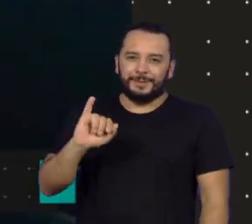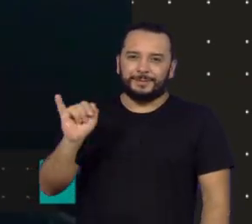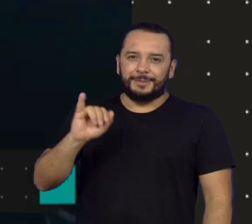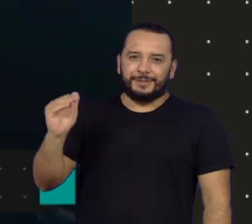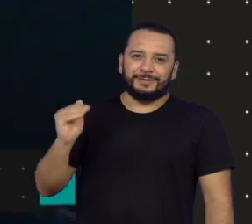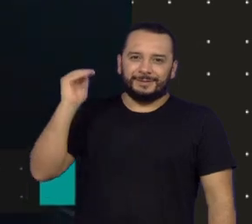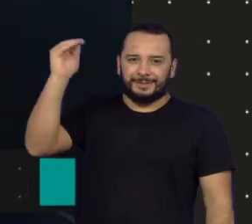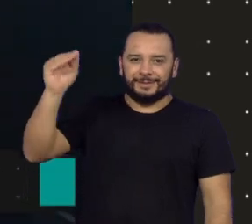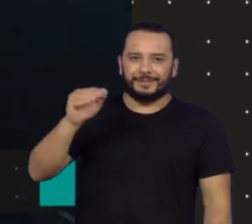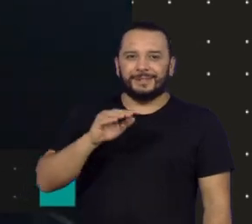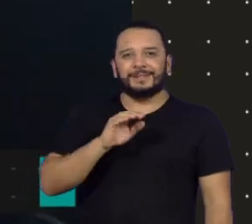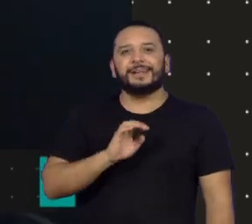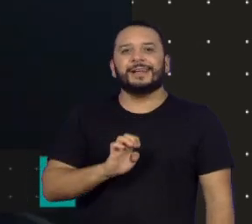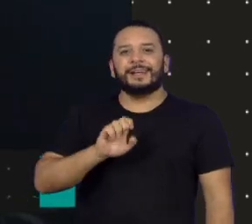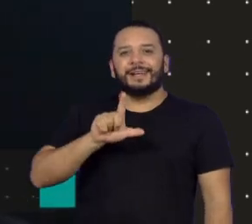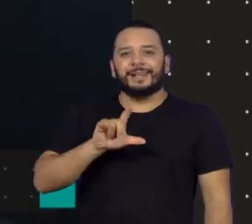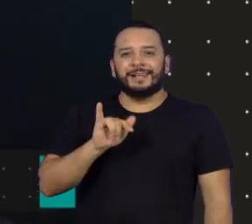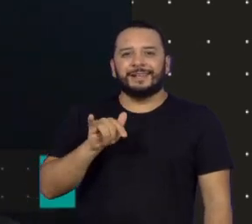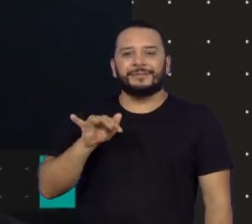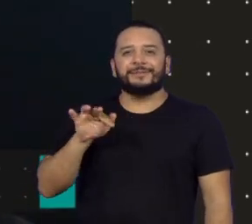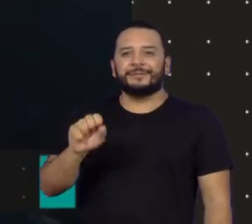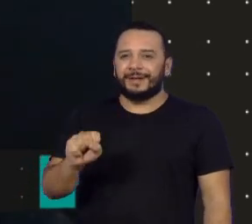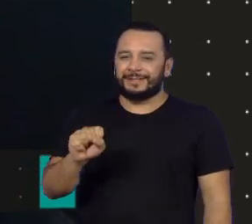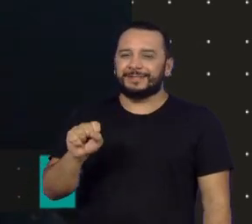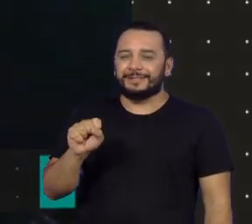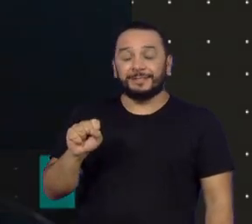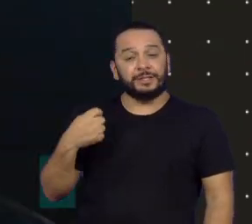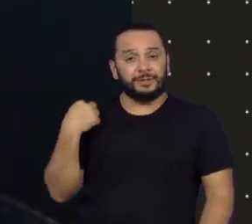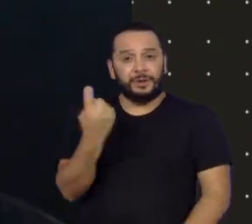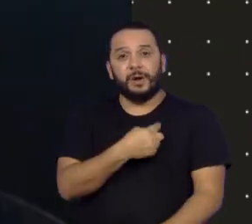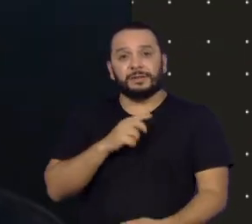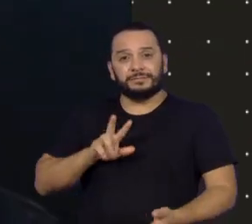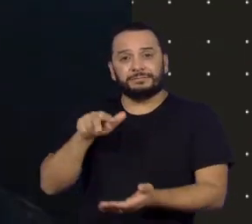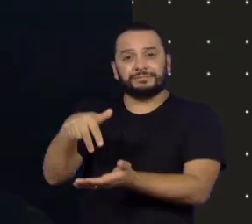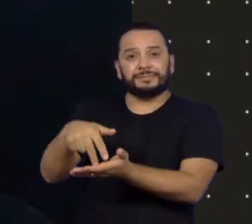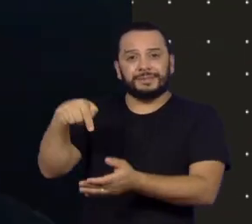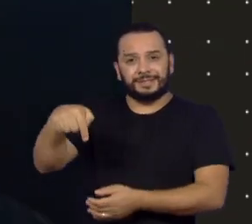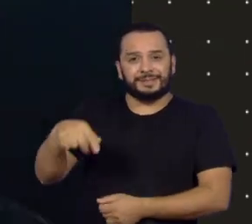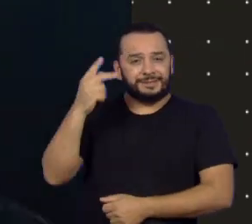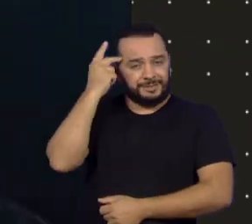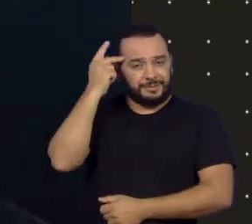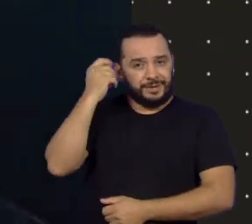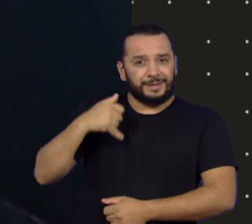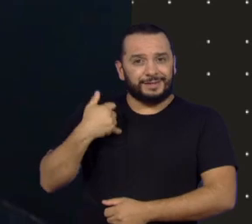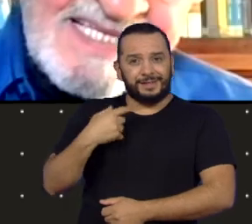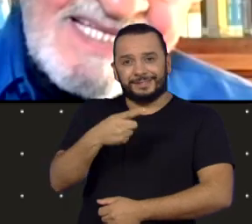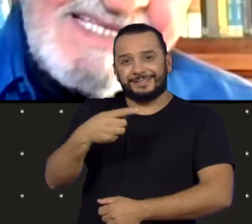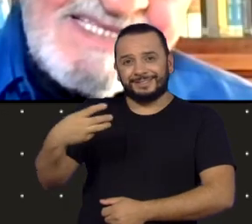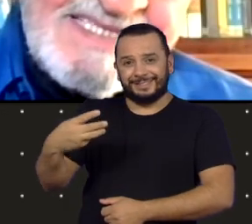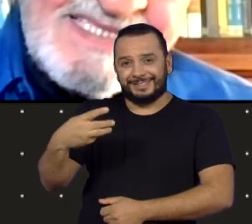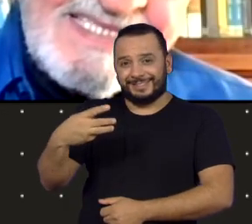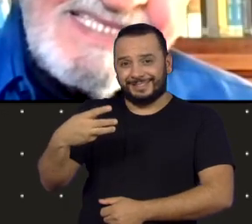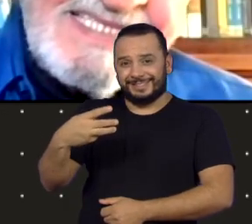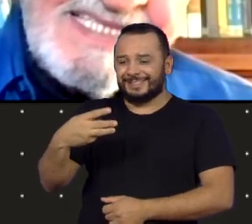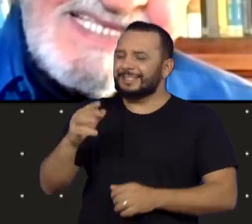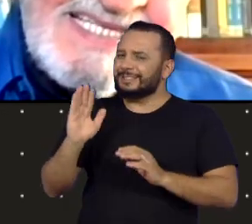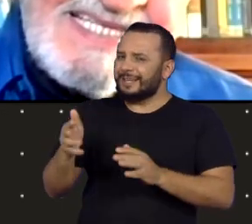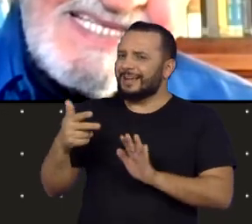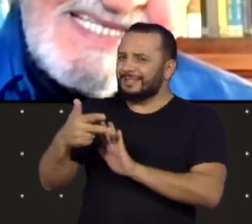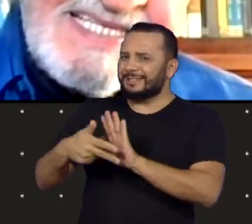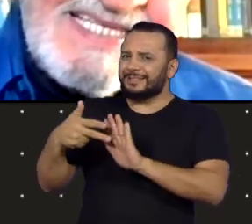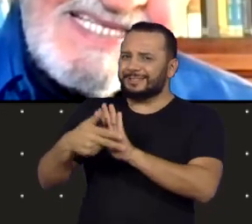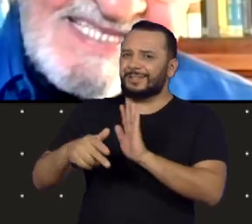velho, o Elifas Andreato. Bom, ele chegou em São Paulo aos 13 anos de idade, lá na Estação da